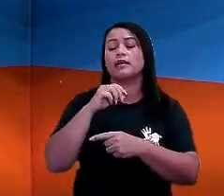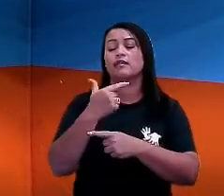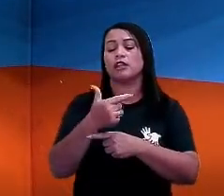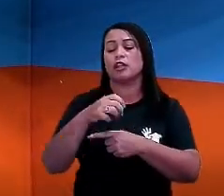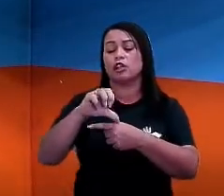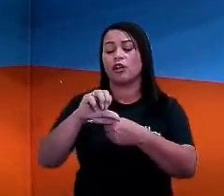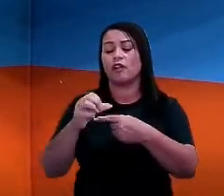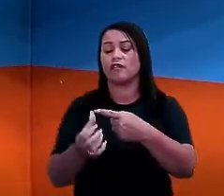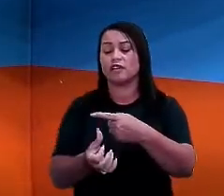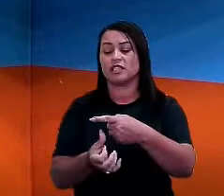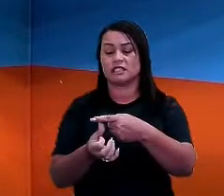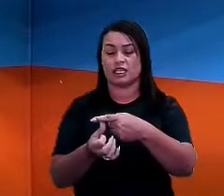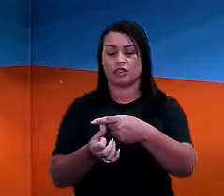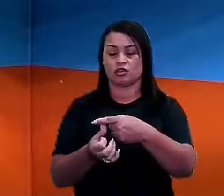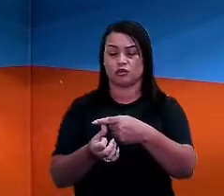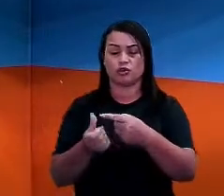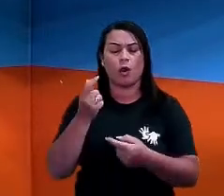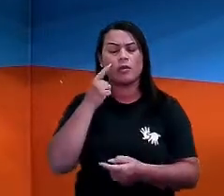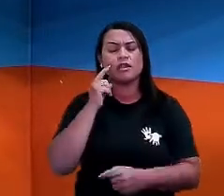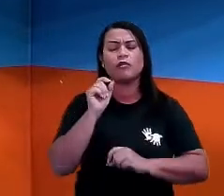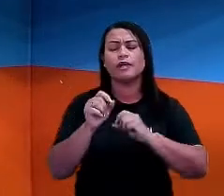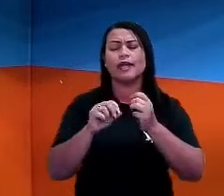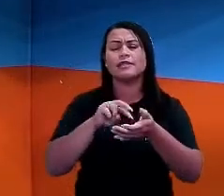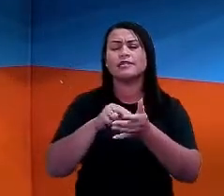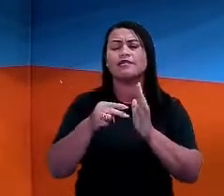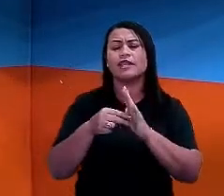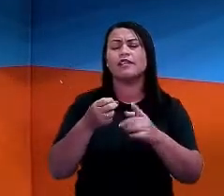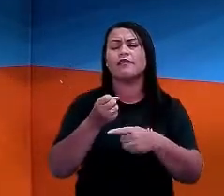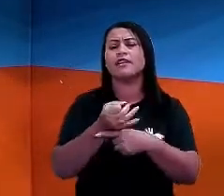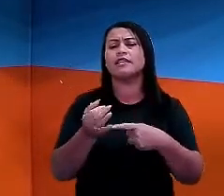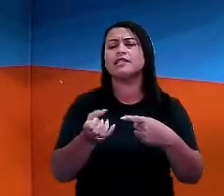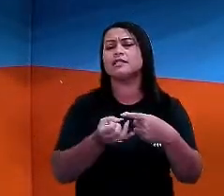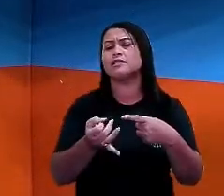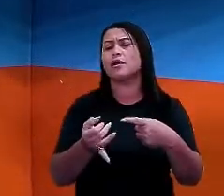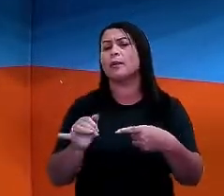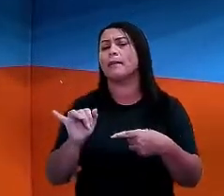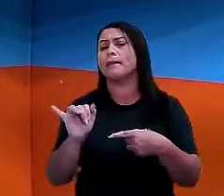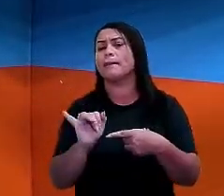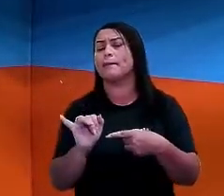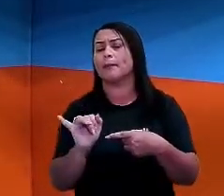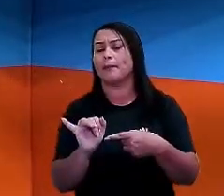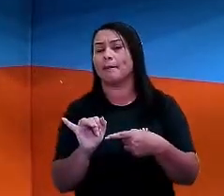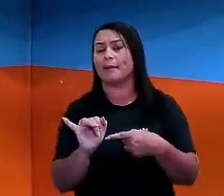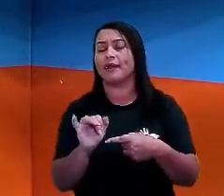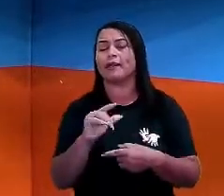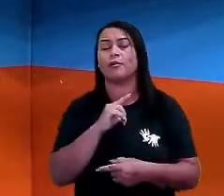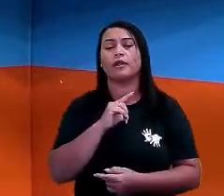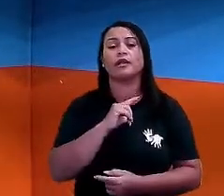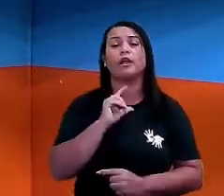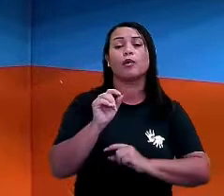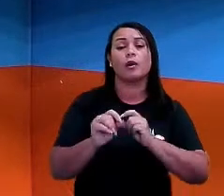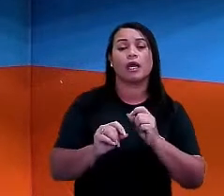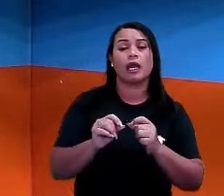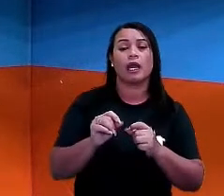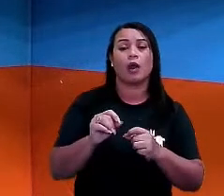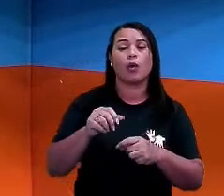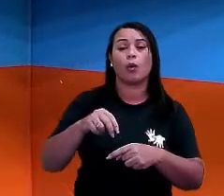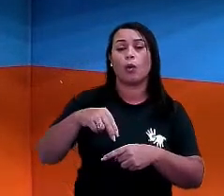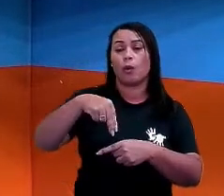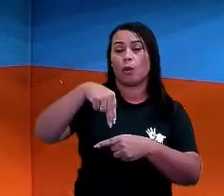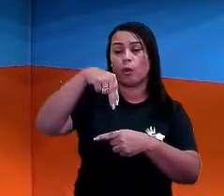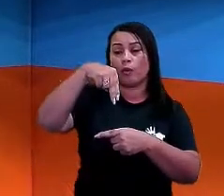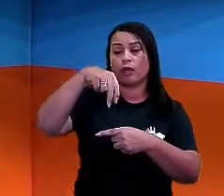fração imprópria? É quando o numerador é maior do que o